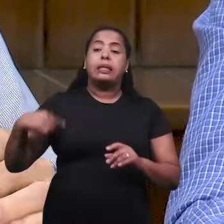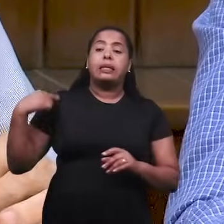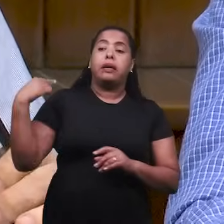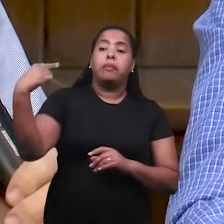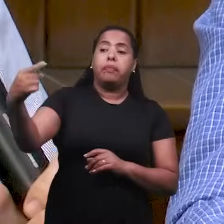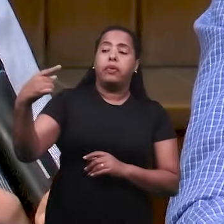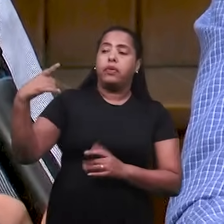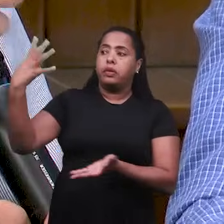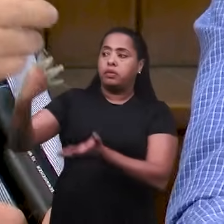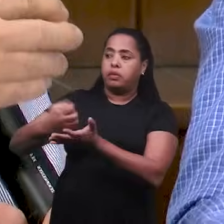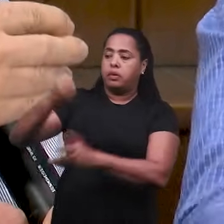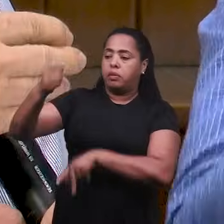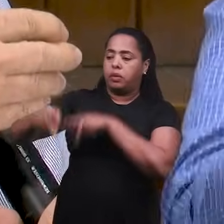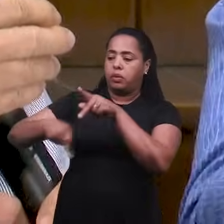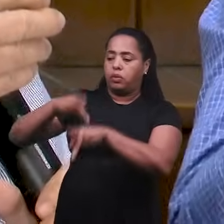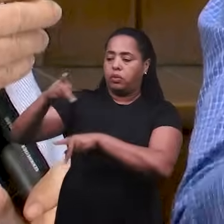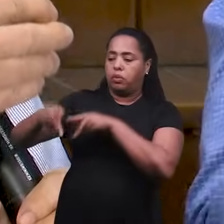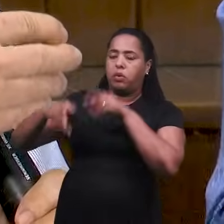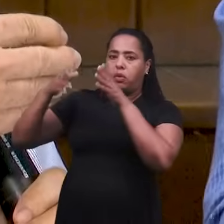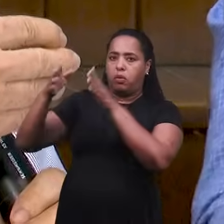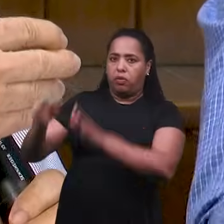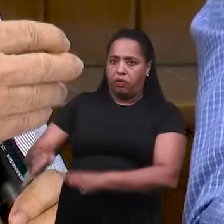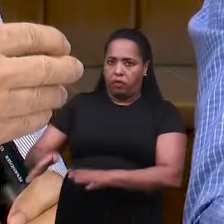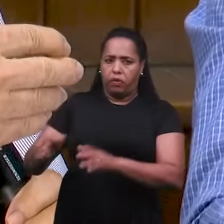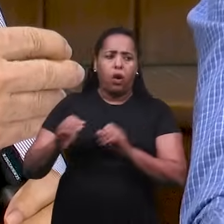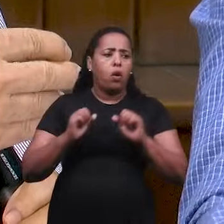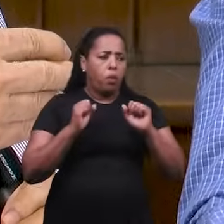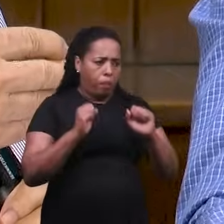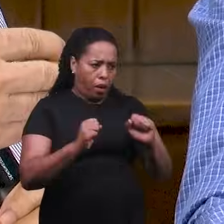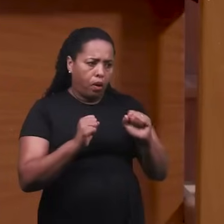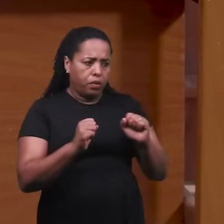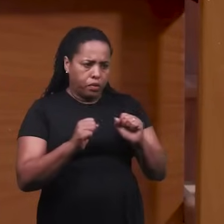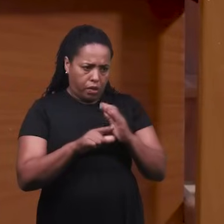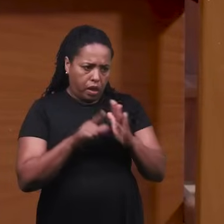arrebatamento da igreja, não sei se eu posso adiantar aqui, pastora Daíso.